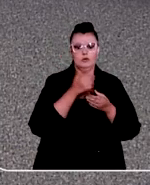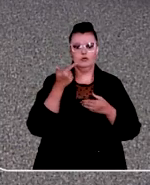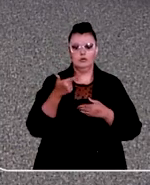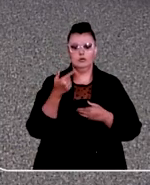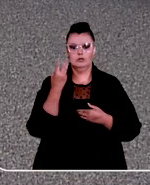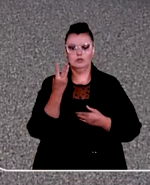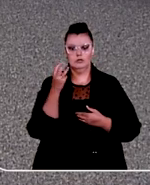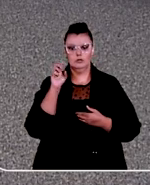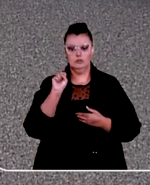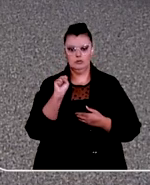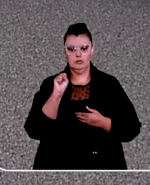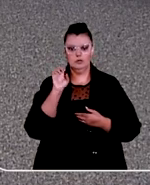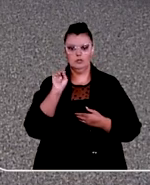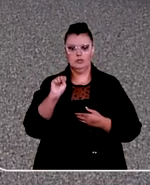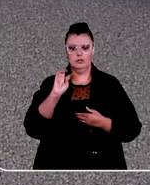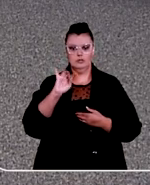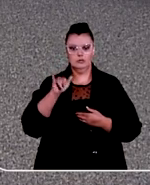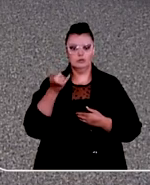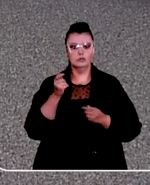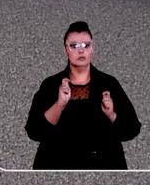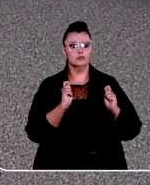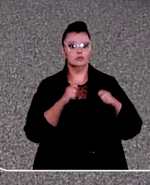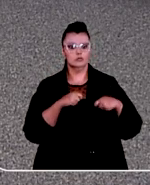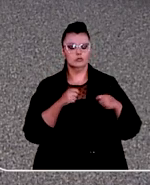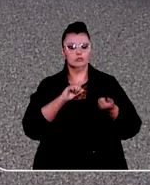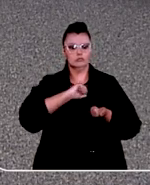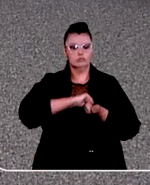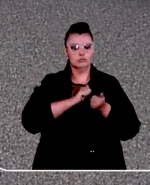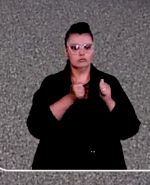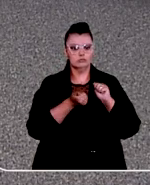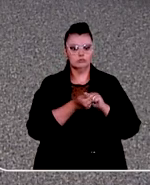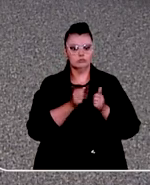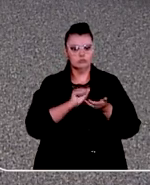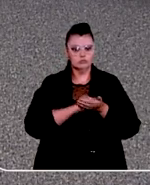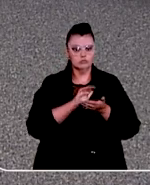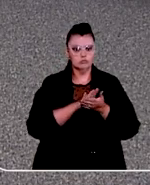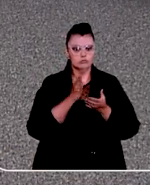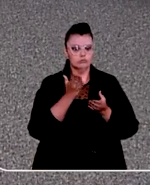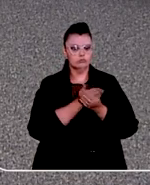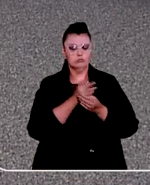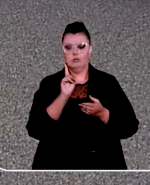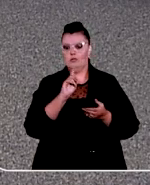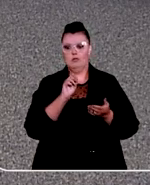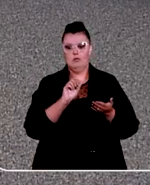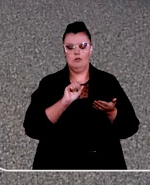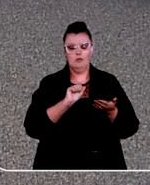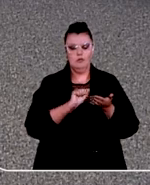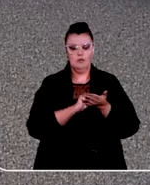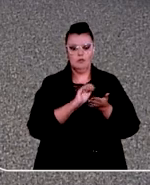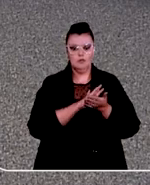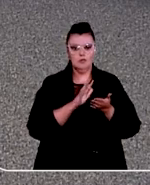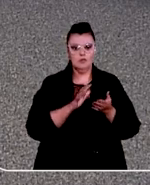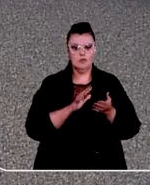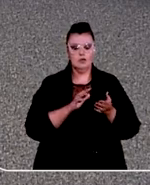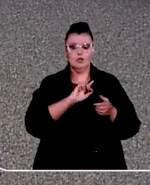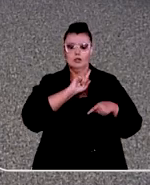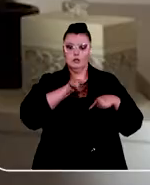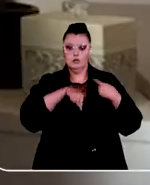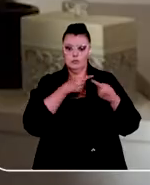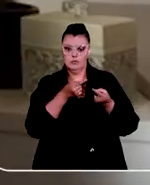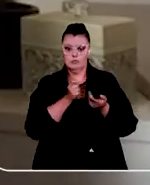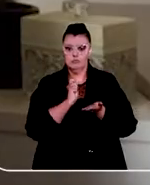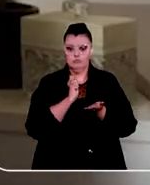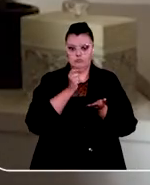o vídeo gravado pela advogada e professora de processo civil Taí Pascoal no resp 2038